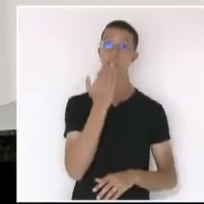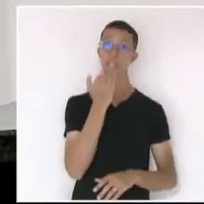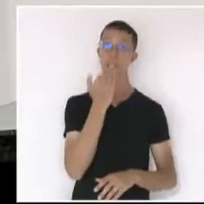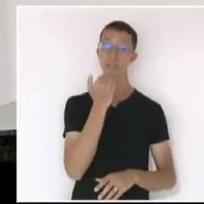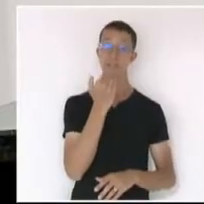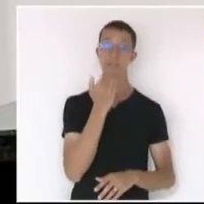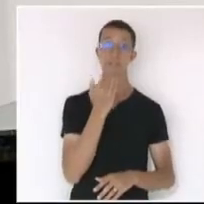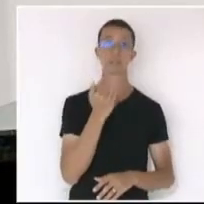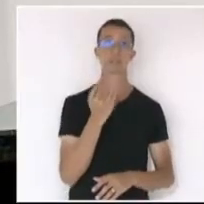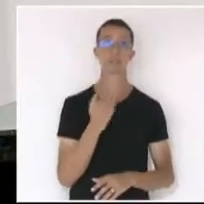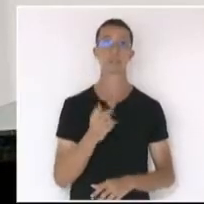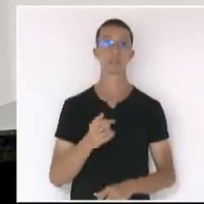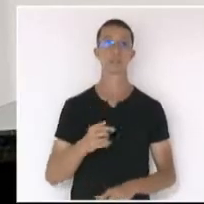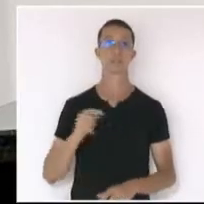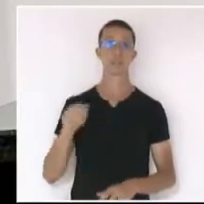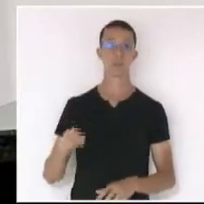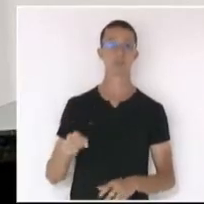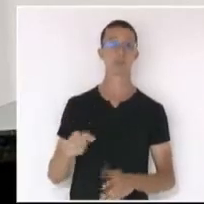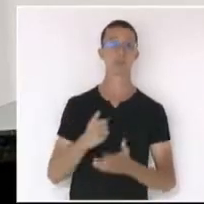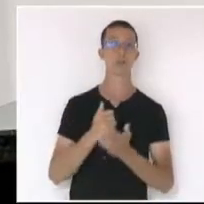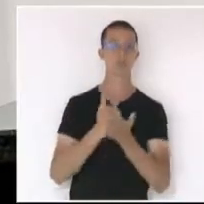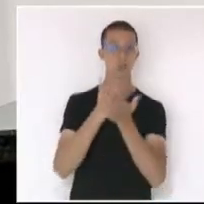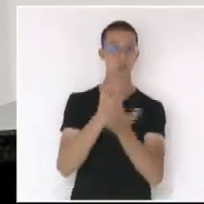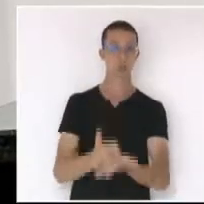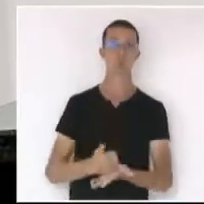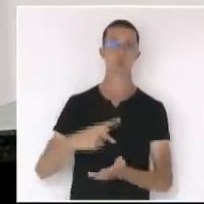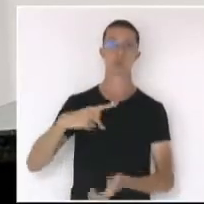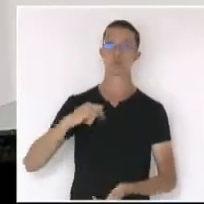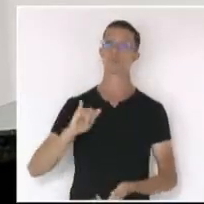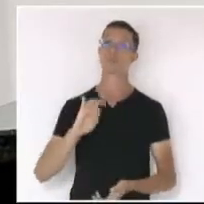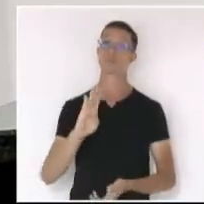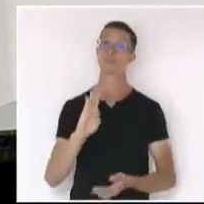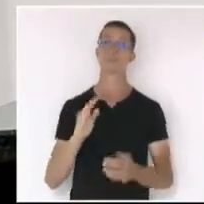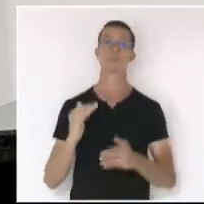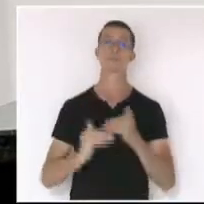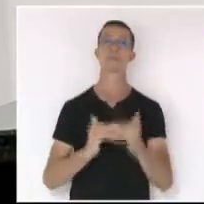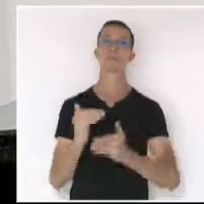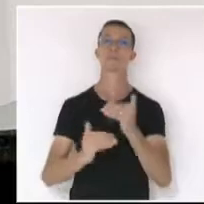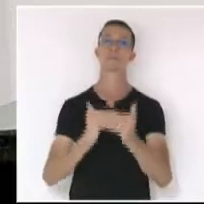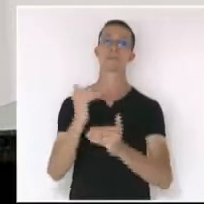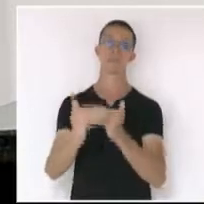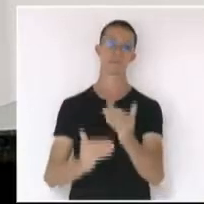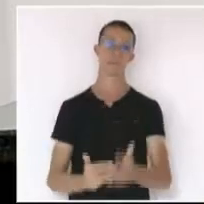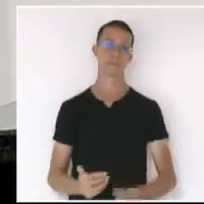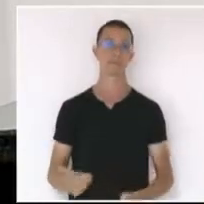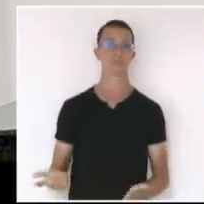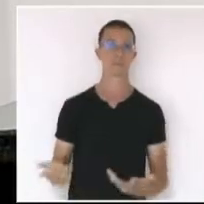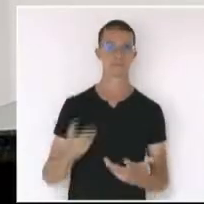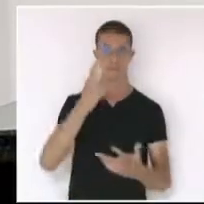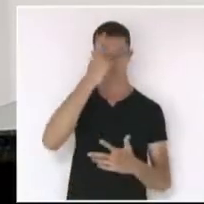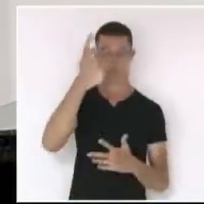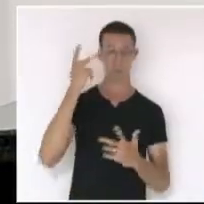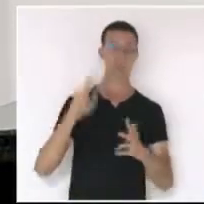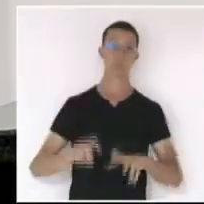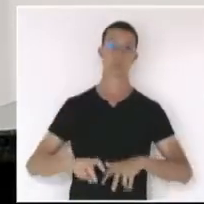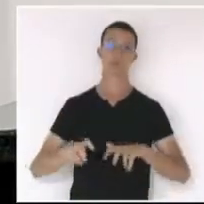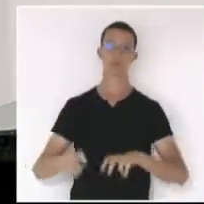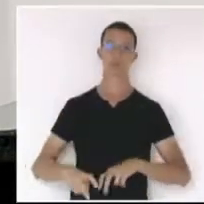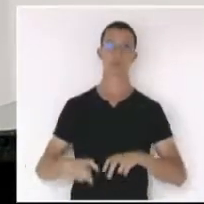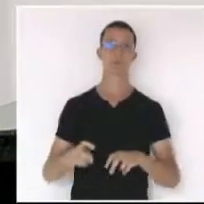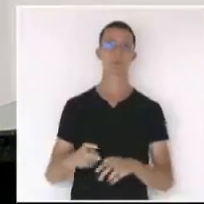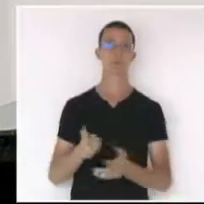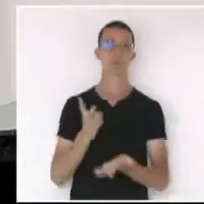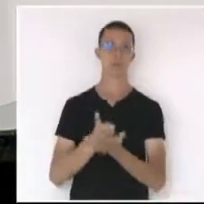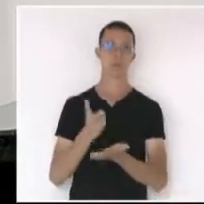ou realmente o avanço no PIB brasileiro então o agricultor continua muito tempo pagando o negócio pagando